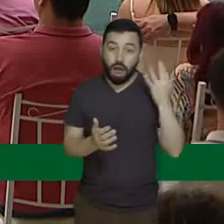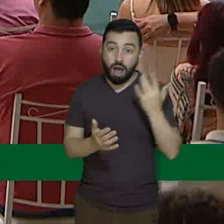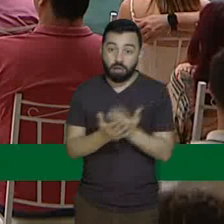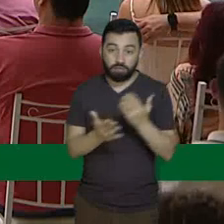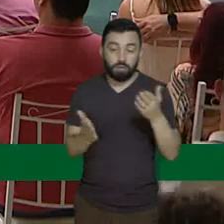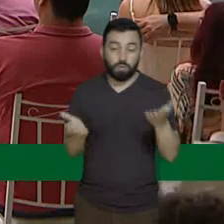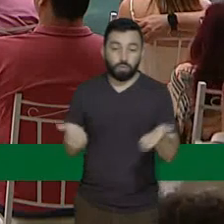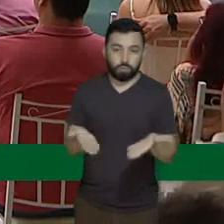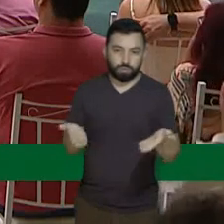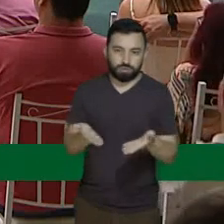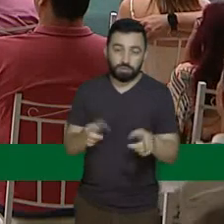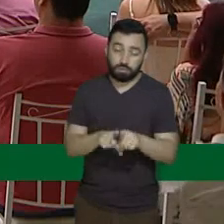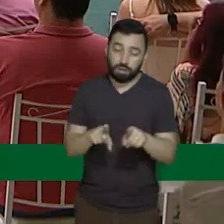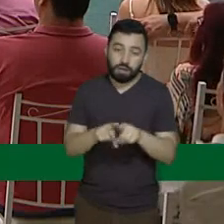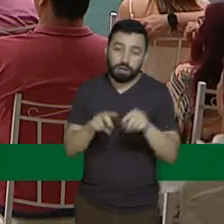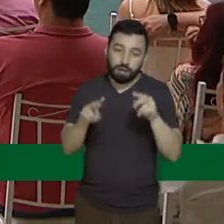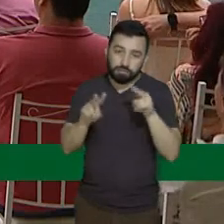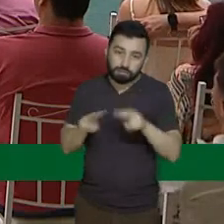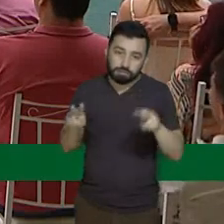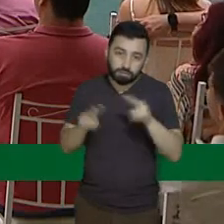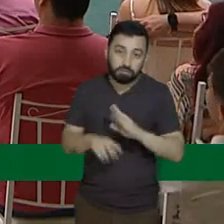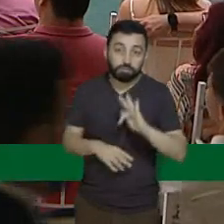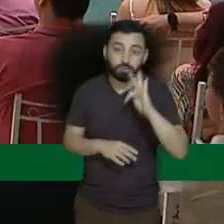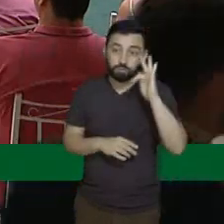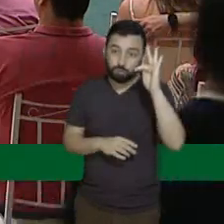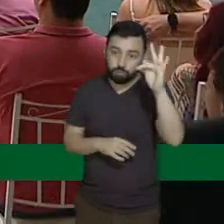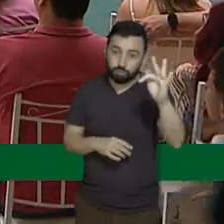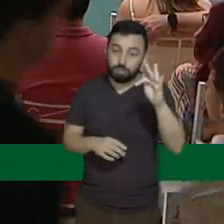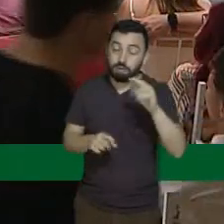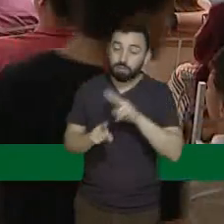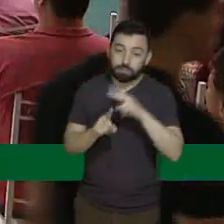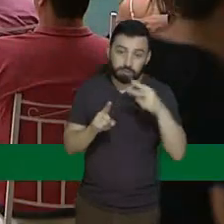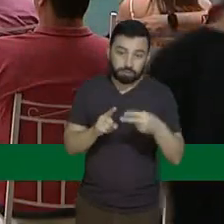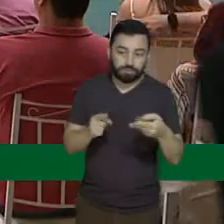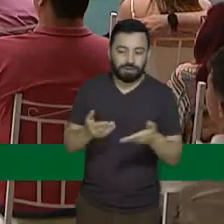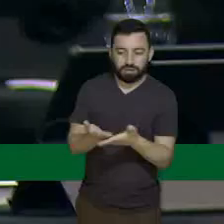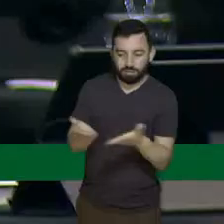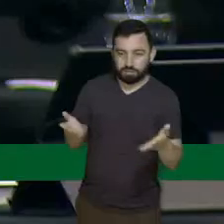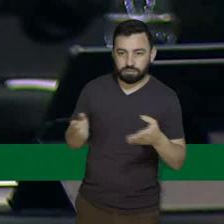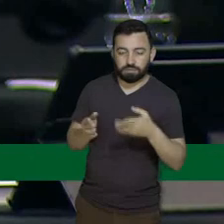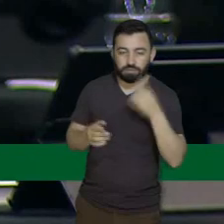de futuro com as perspectivas dos deputados da atual